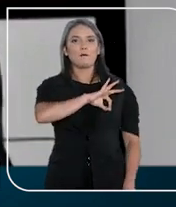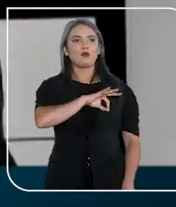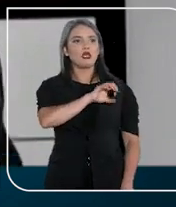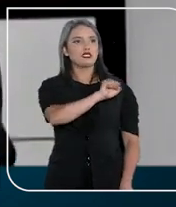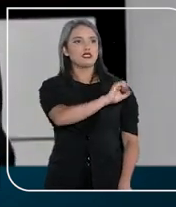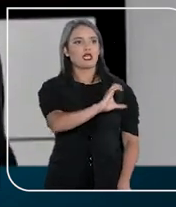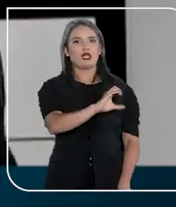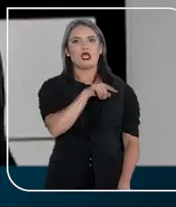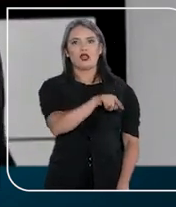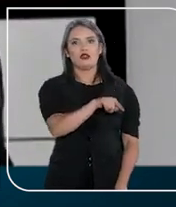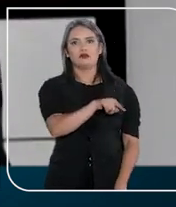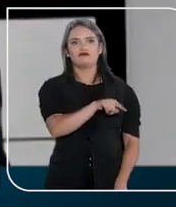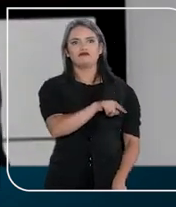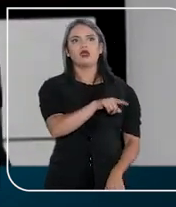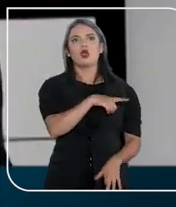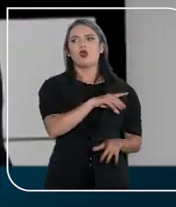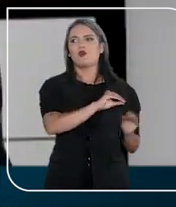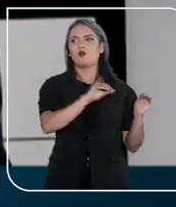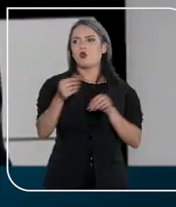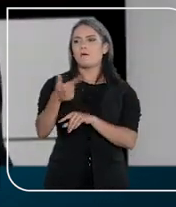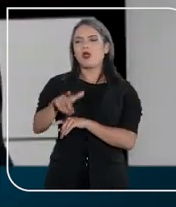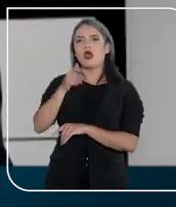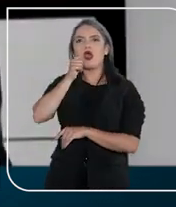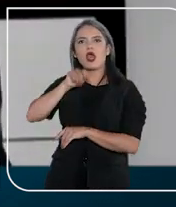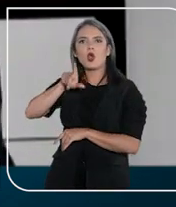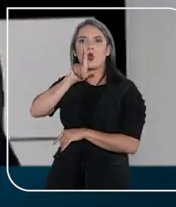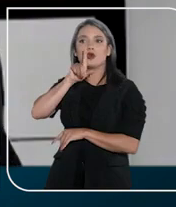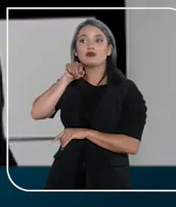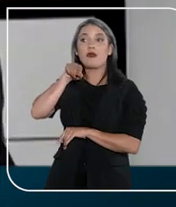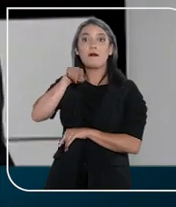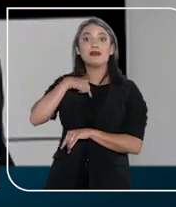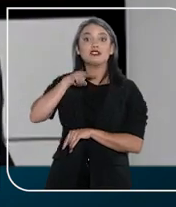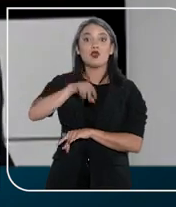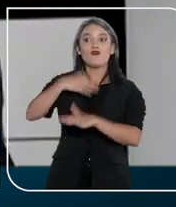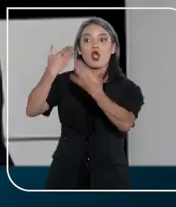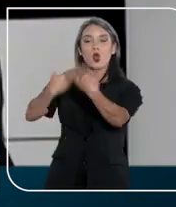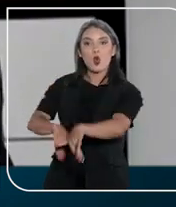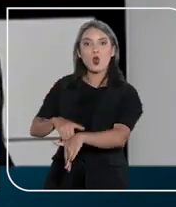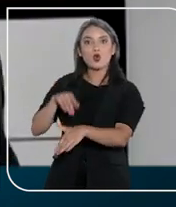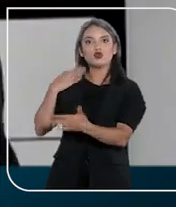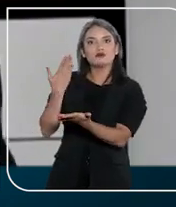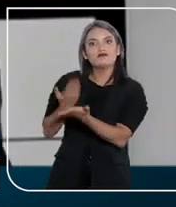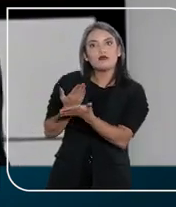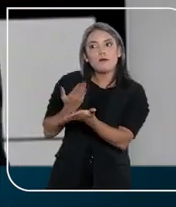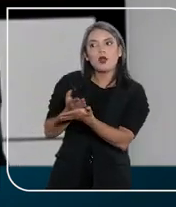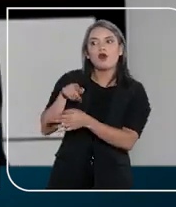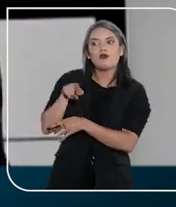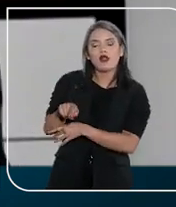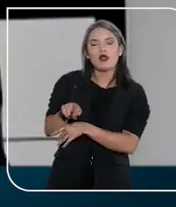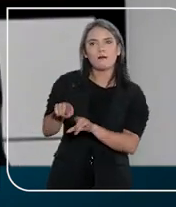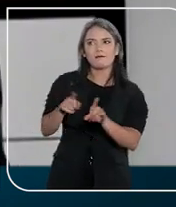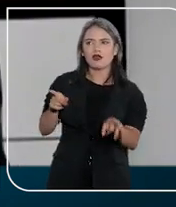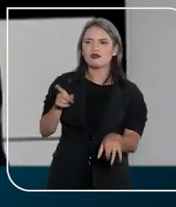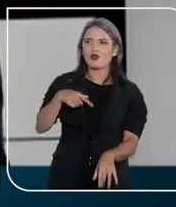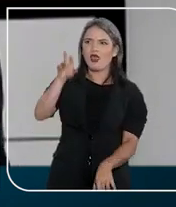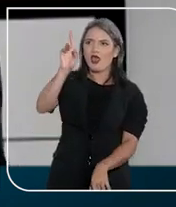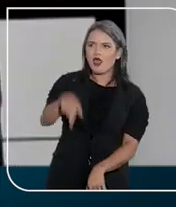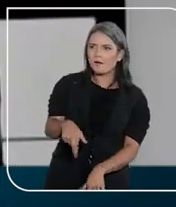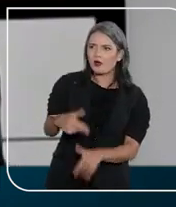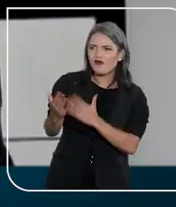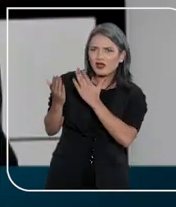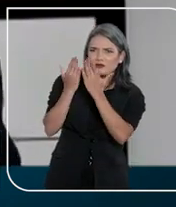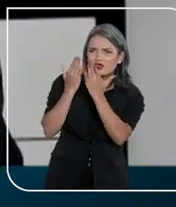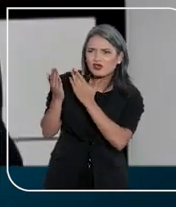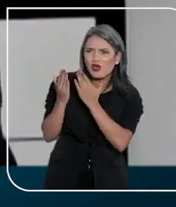eu me submeto a um concurso público no estado de Alagoas e eu sou surpreendido e reprovado no exame psicológico porque eu